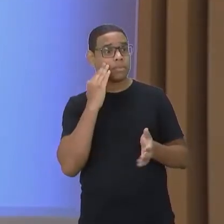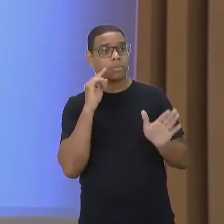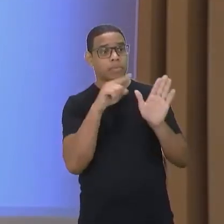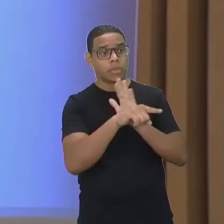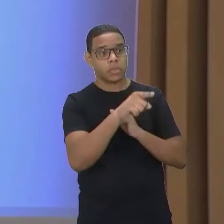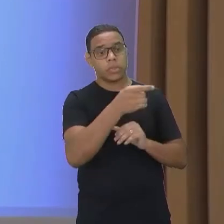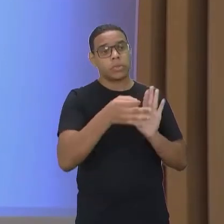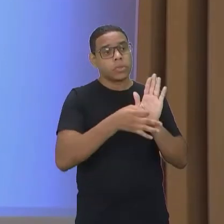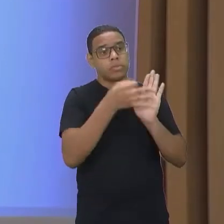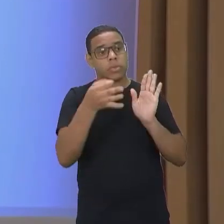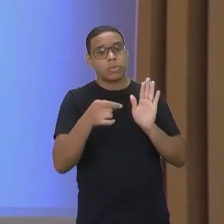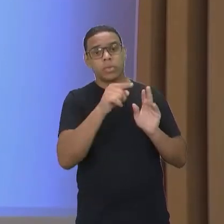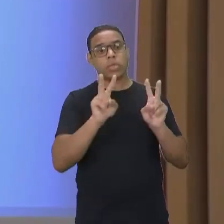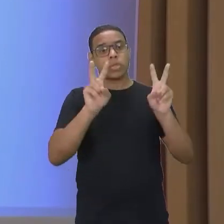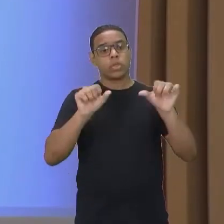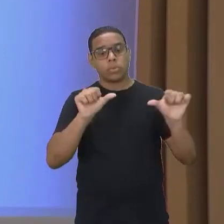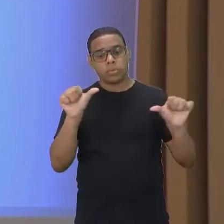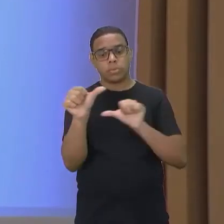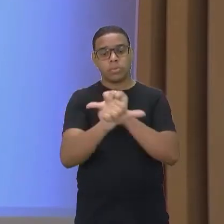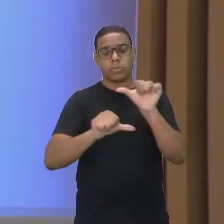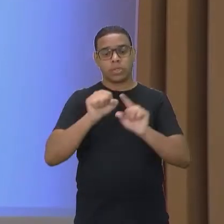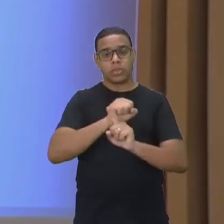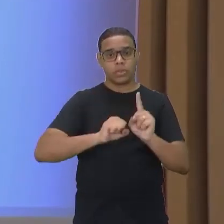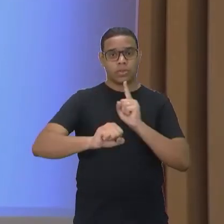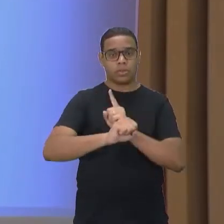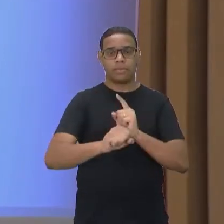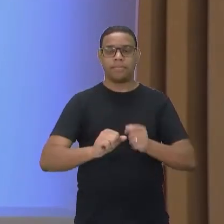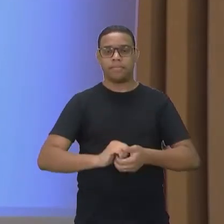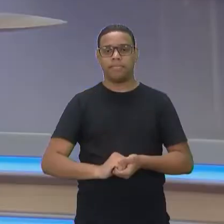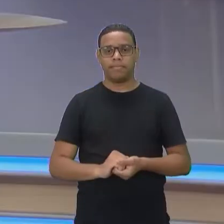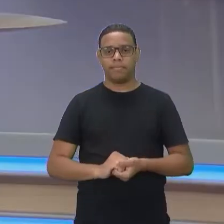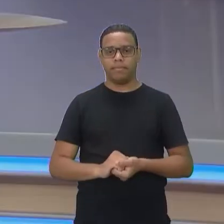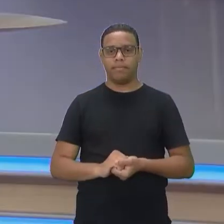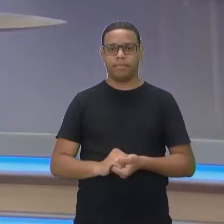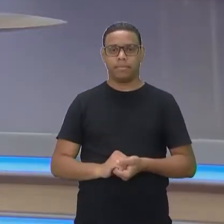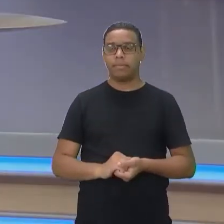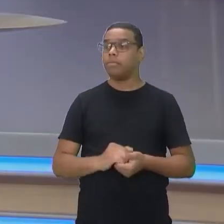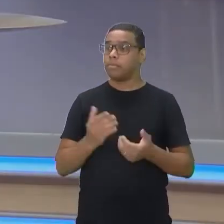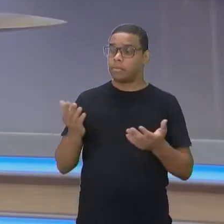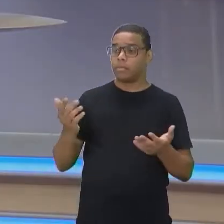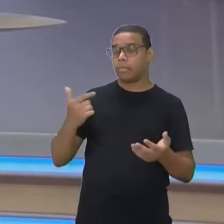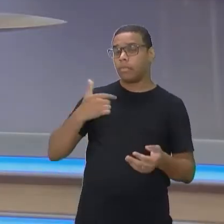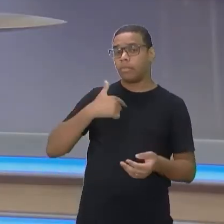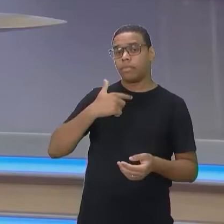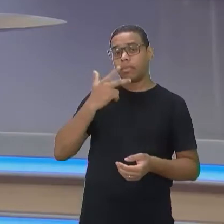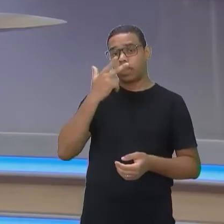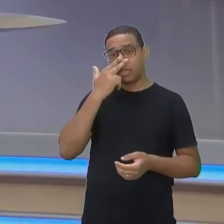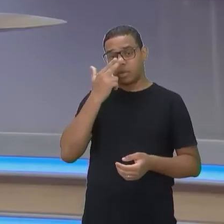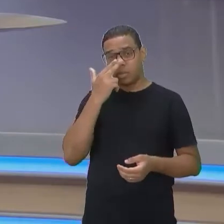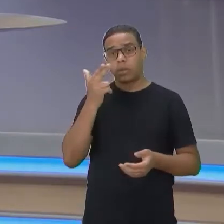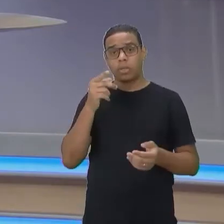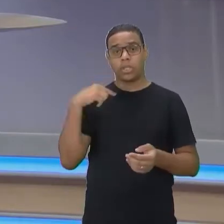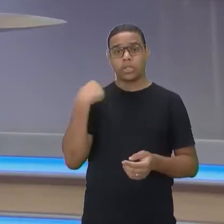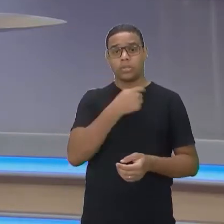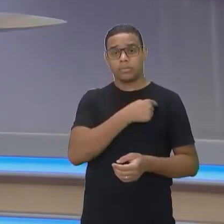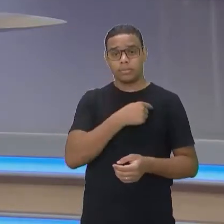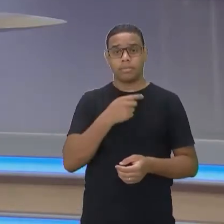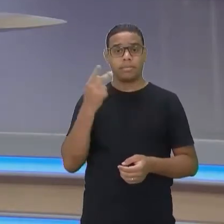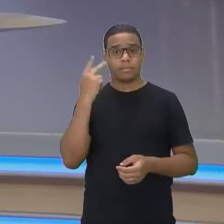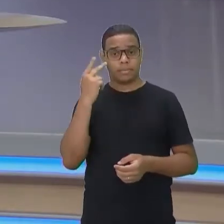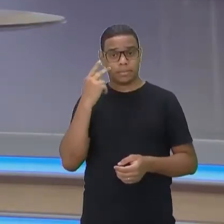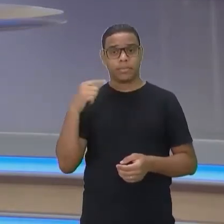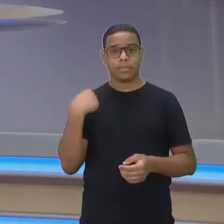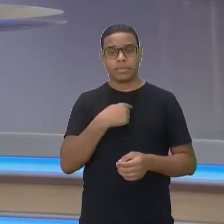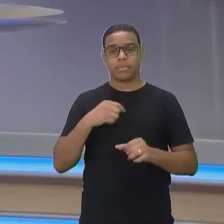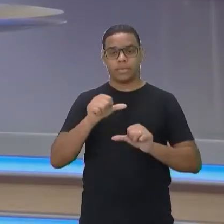sua visão sobre mudança social. Eu acho que a gente, normalmente, é o que você falou, a gente